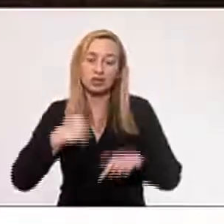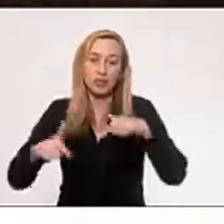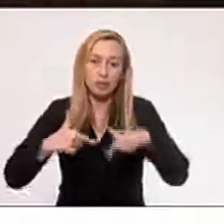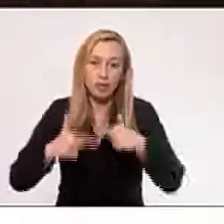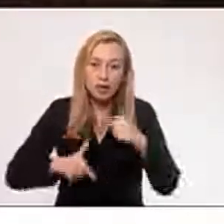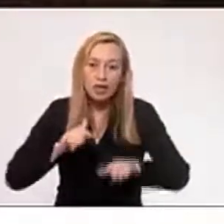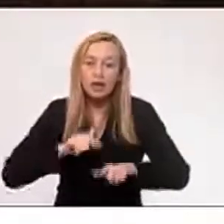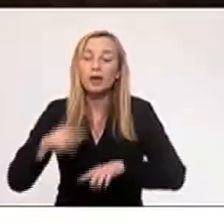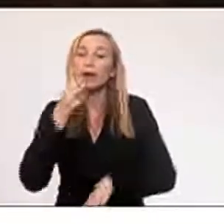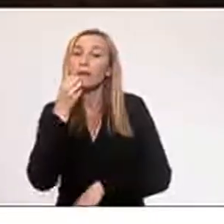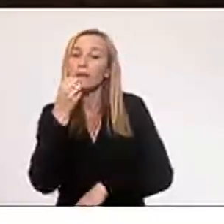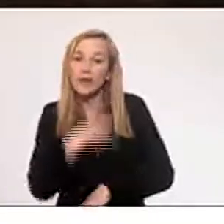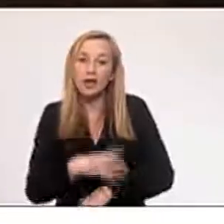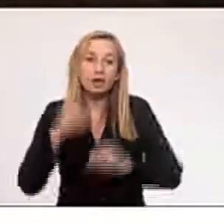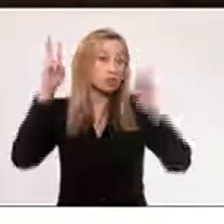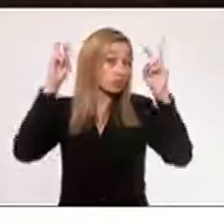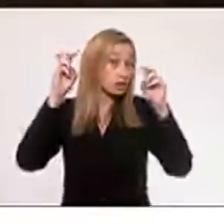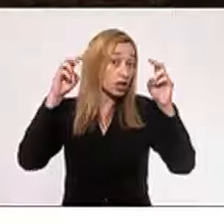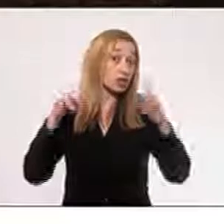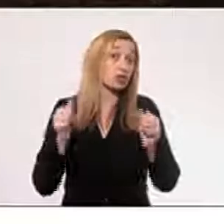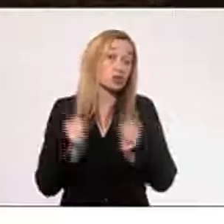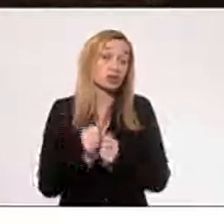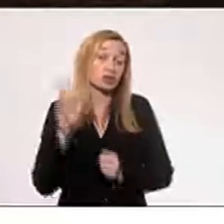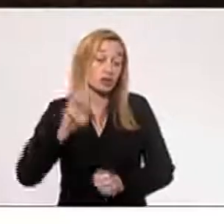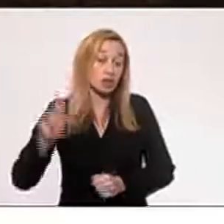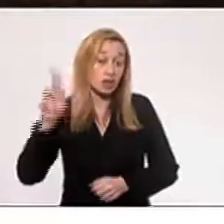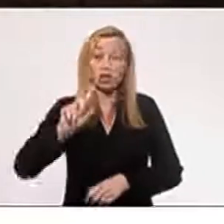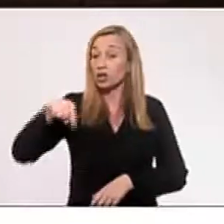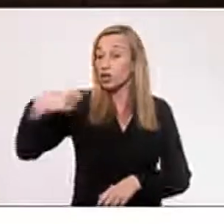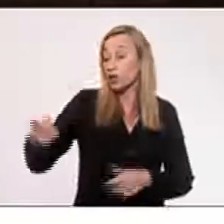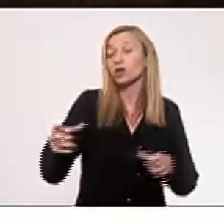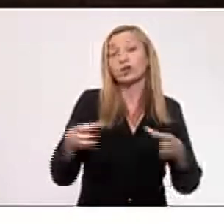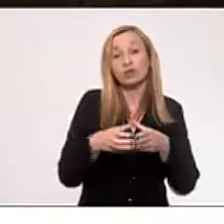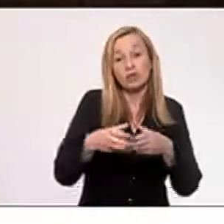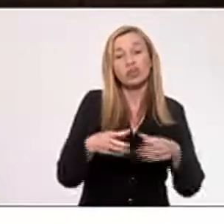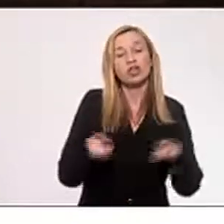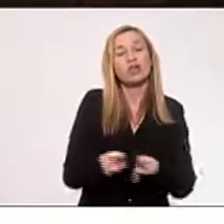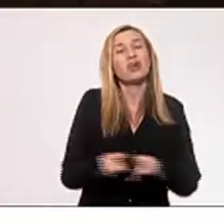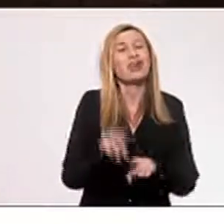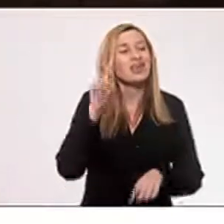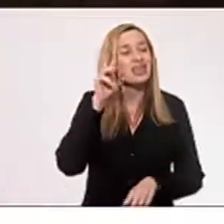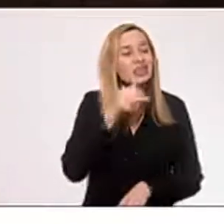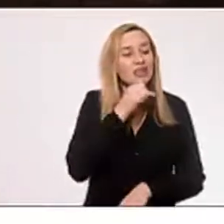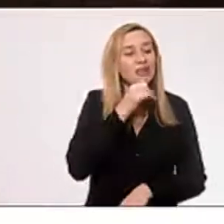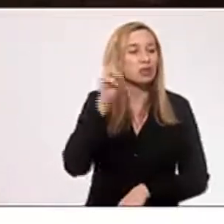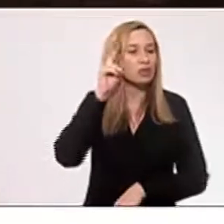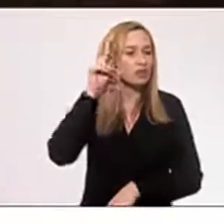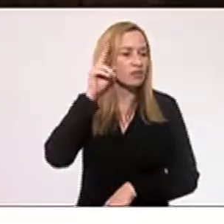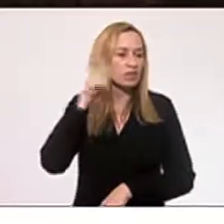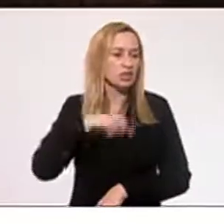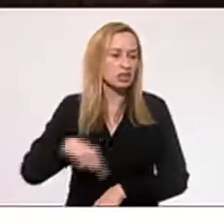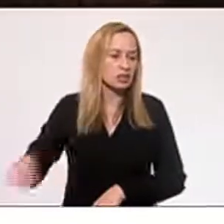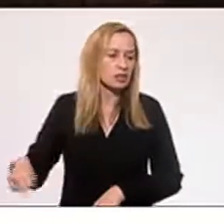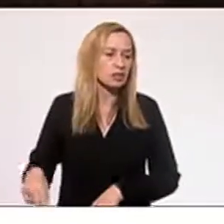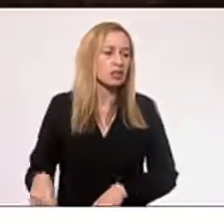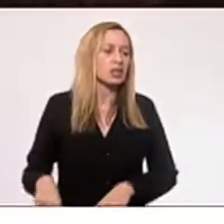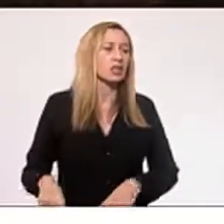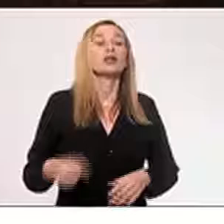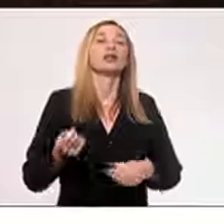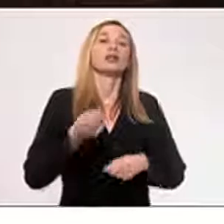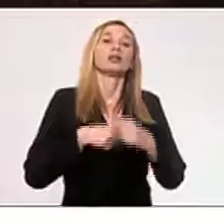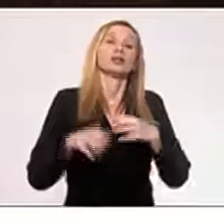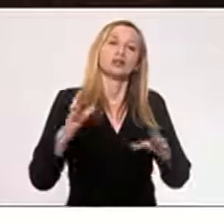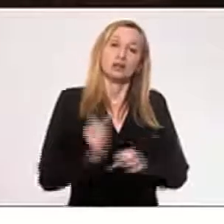diálogo com as universidades e sobre o tema das universidades, e até outras comissões. Por exemplo, na segunda-feira desta semana, a Comissão de